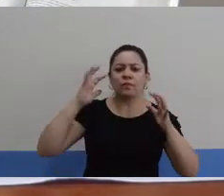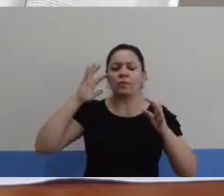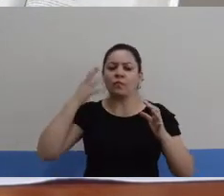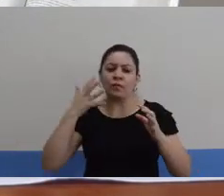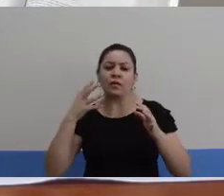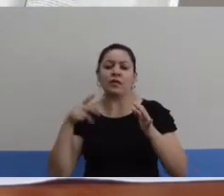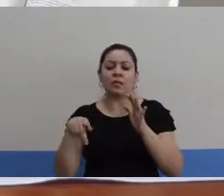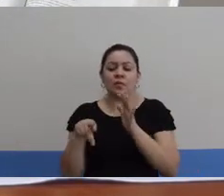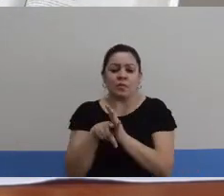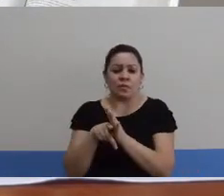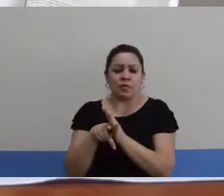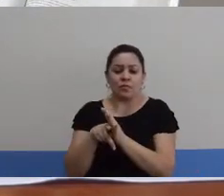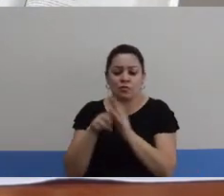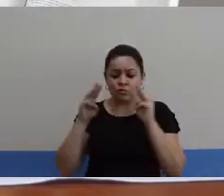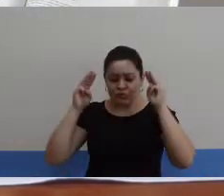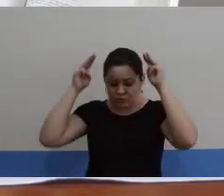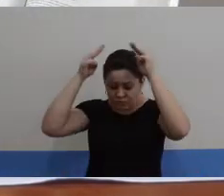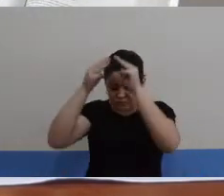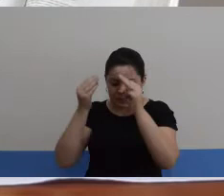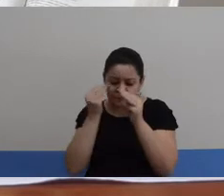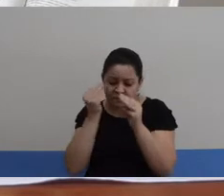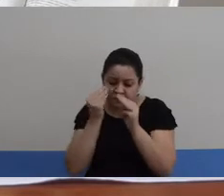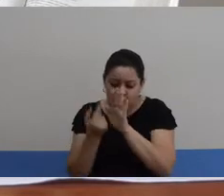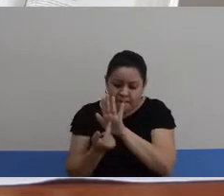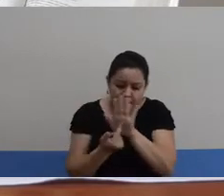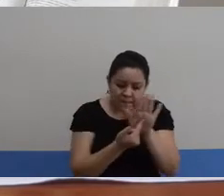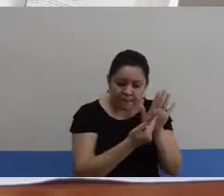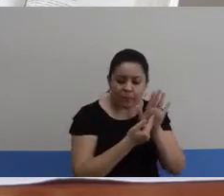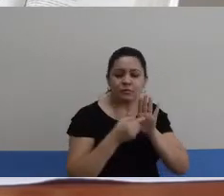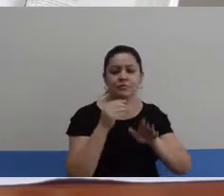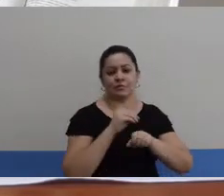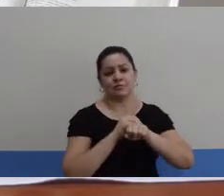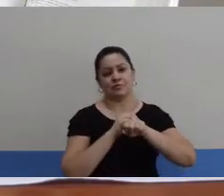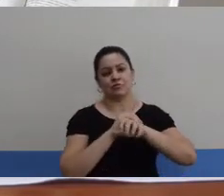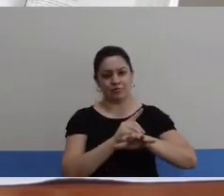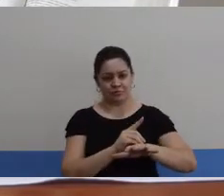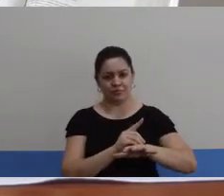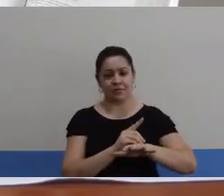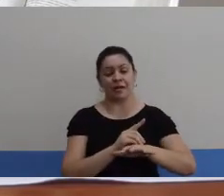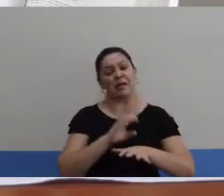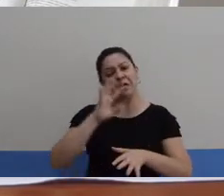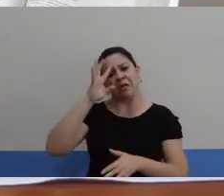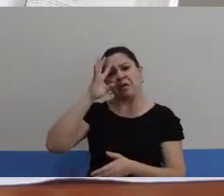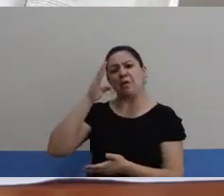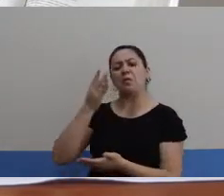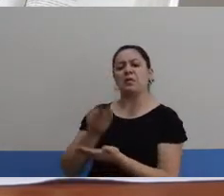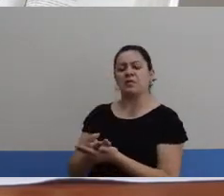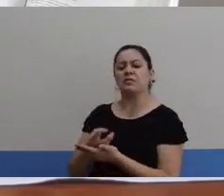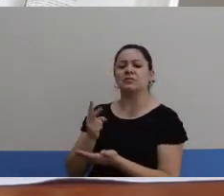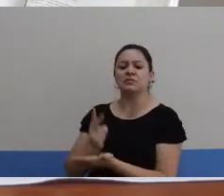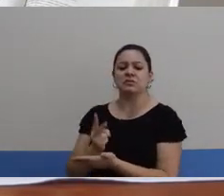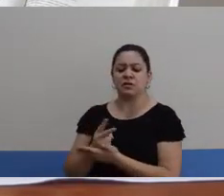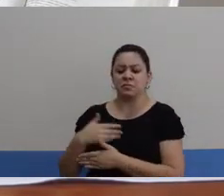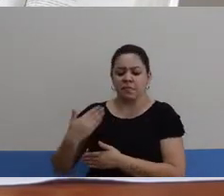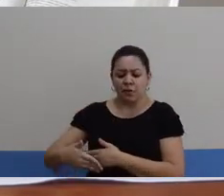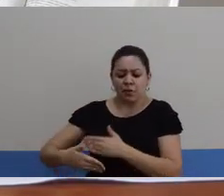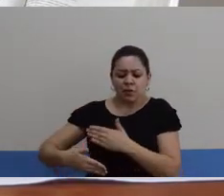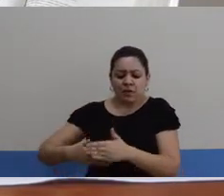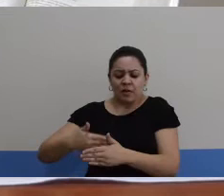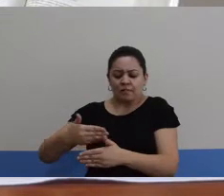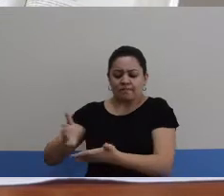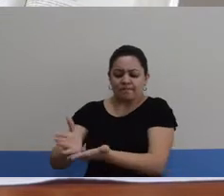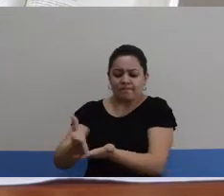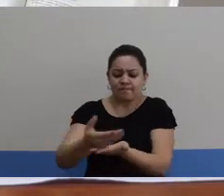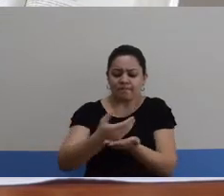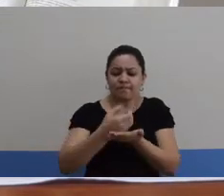bispos buscaram trazer sempre para as suas dioceses. Eu acredito que sempre buscaram um processo de escuta.